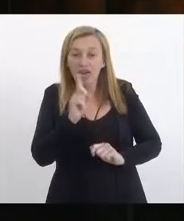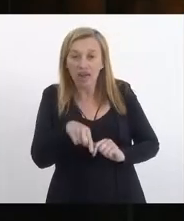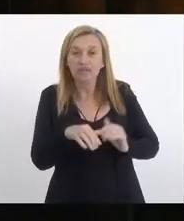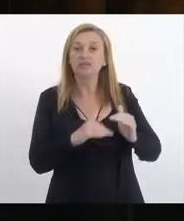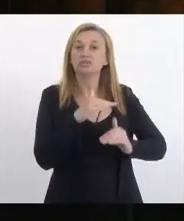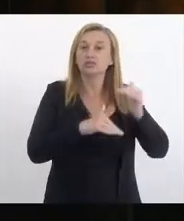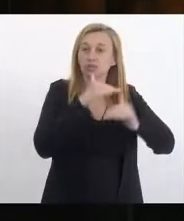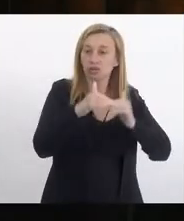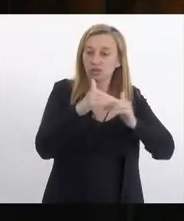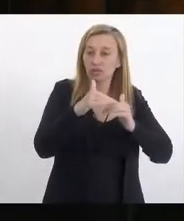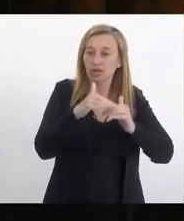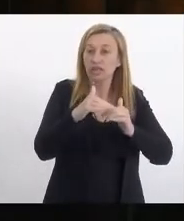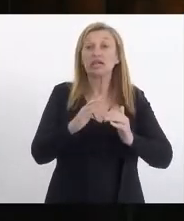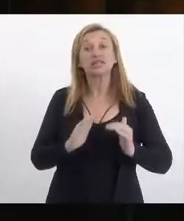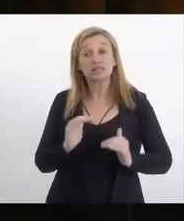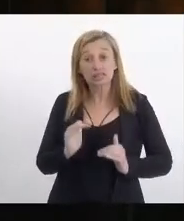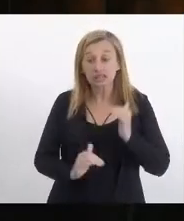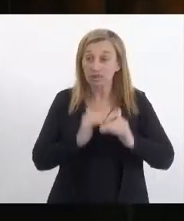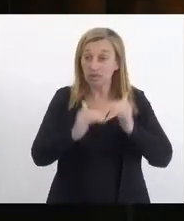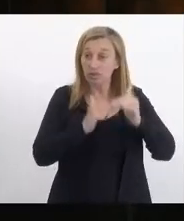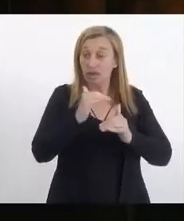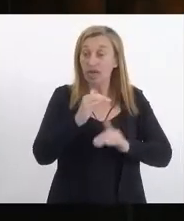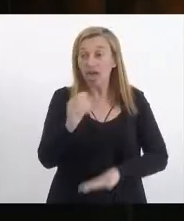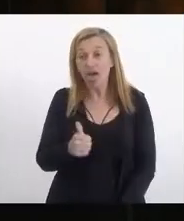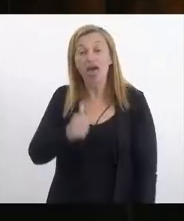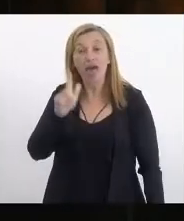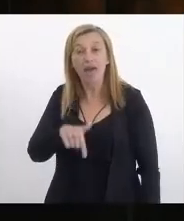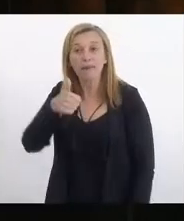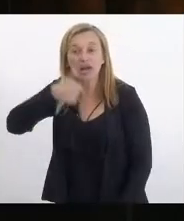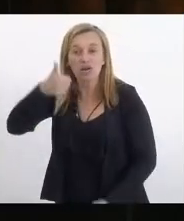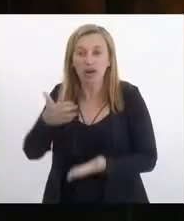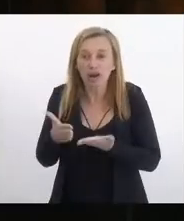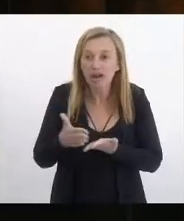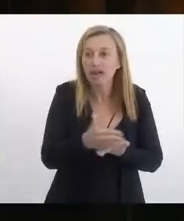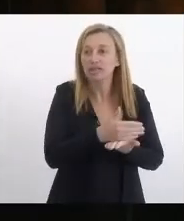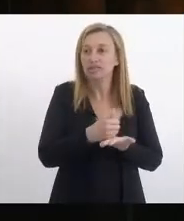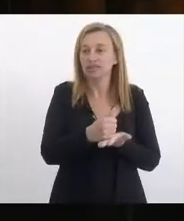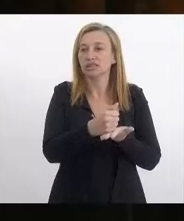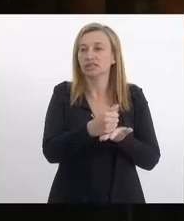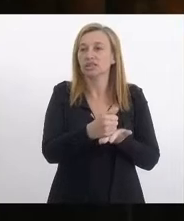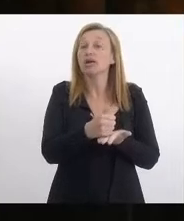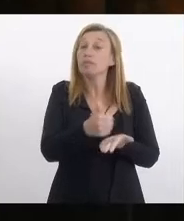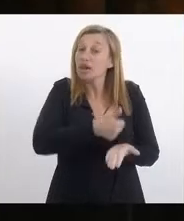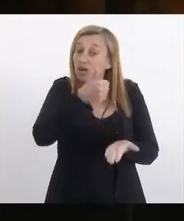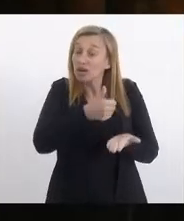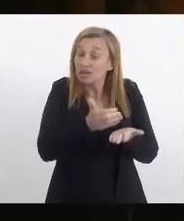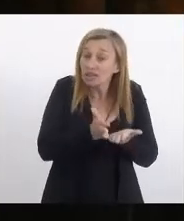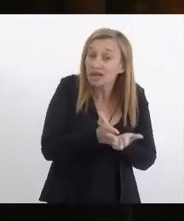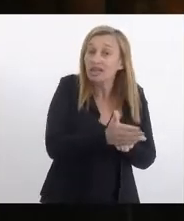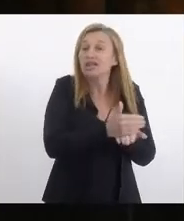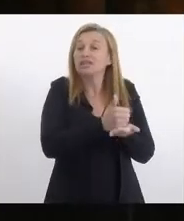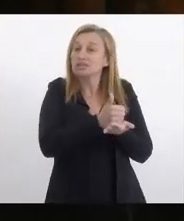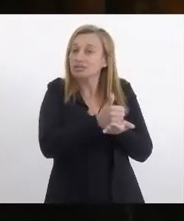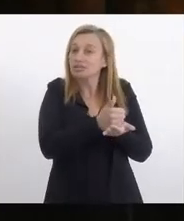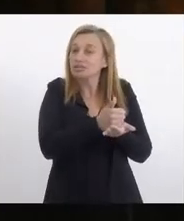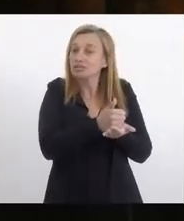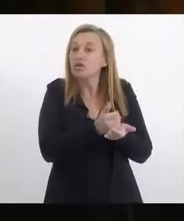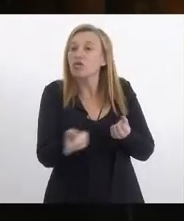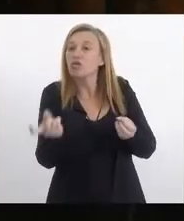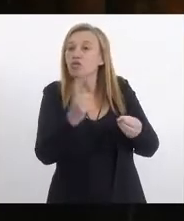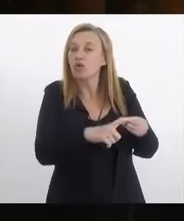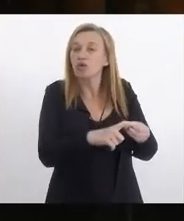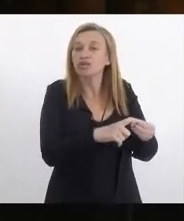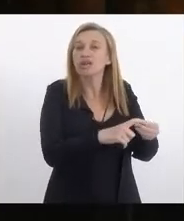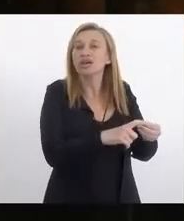desenvolver. Desenvolver é melhorar a arrecadação. Melhorando a arrecadação, volta-se